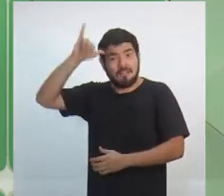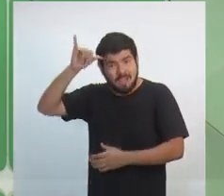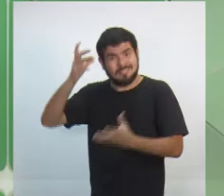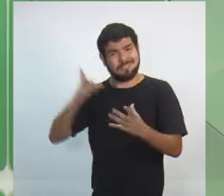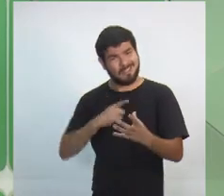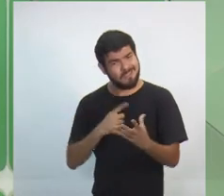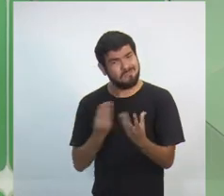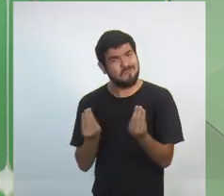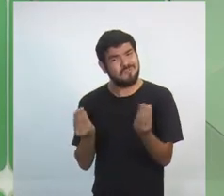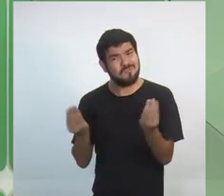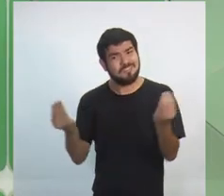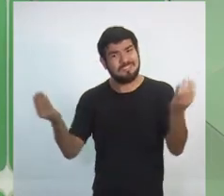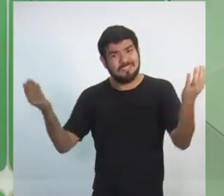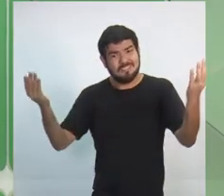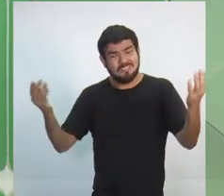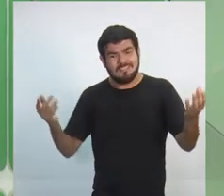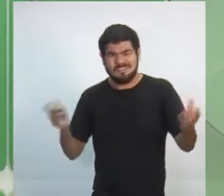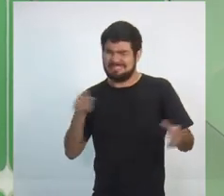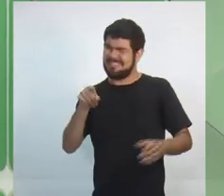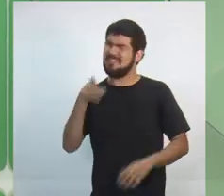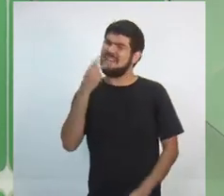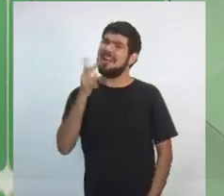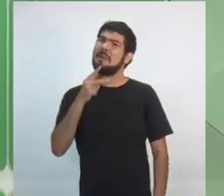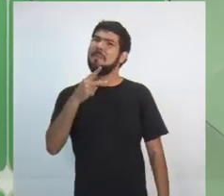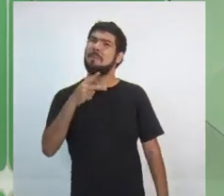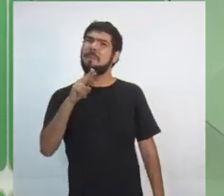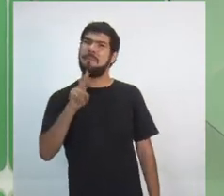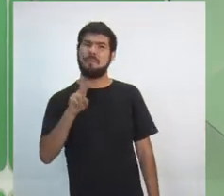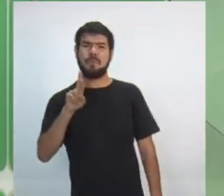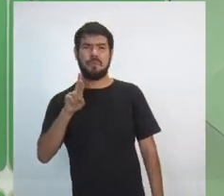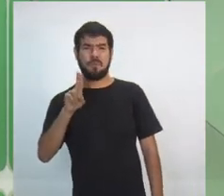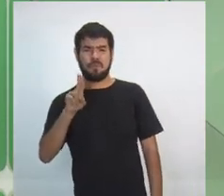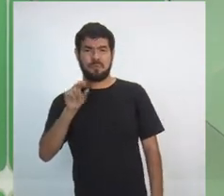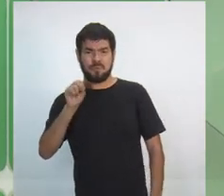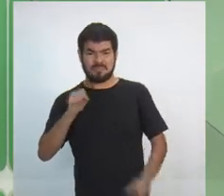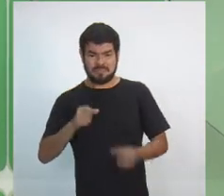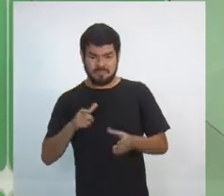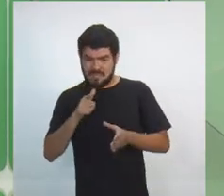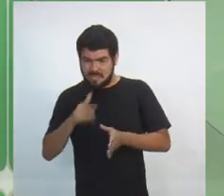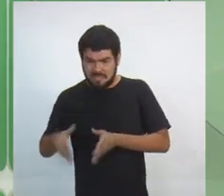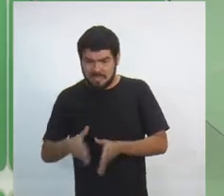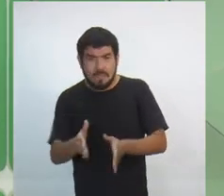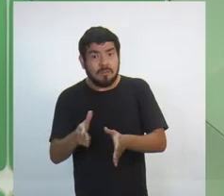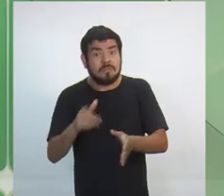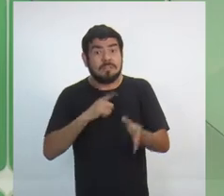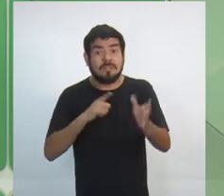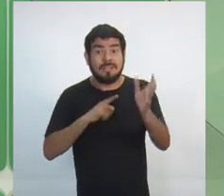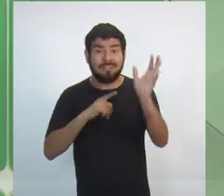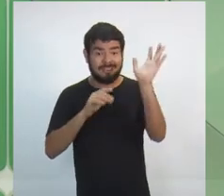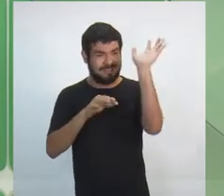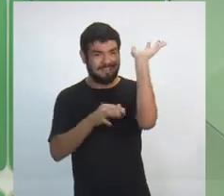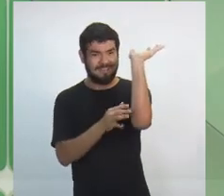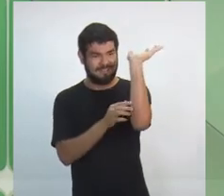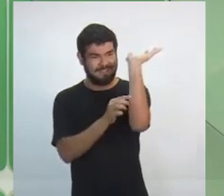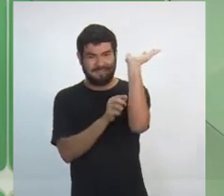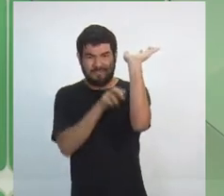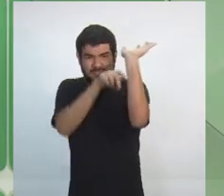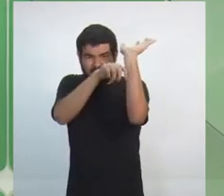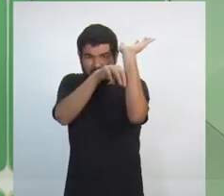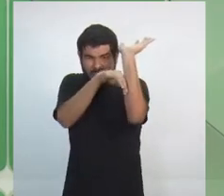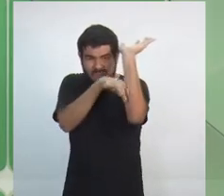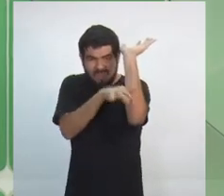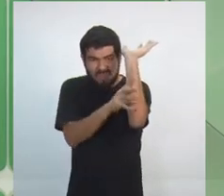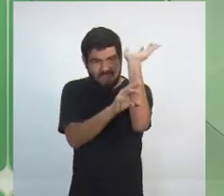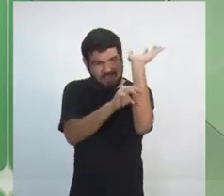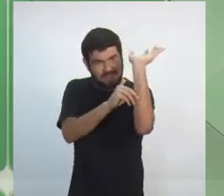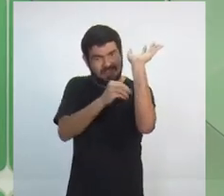milhões de cabeças de gado. Quando você fala no Purus, você fala em produção de borracha. Quando você fala no Purus, você fala em